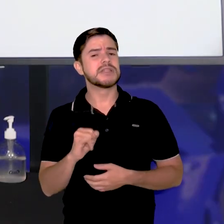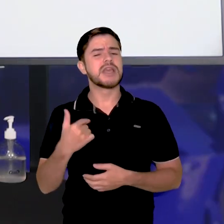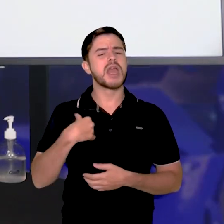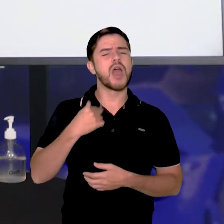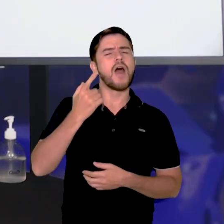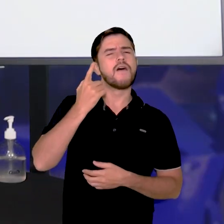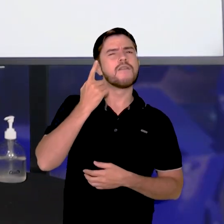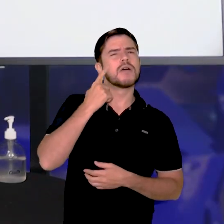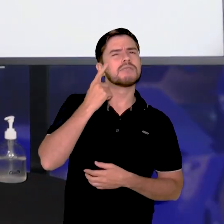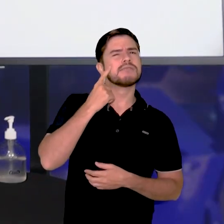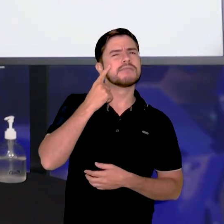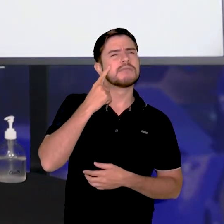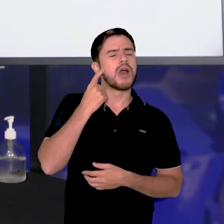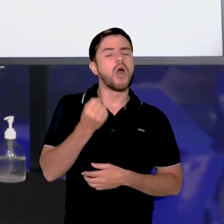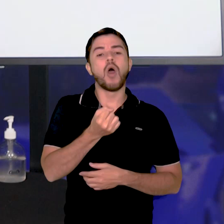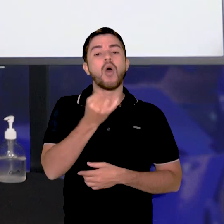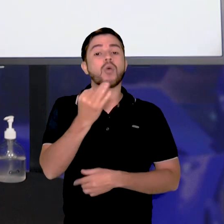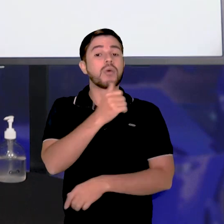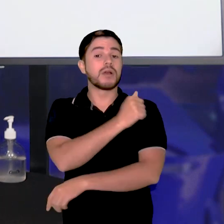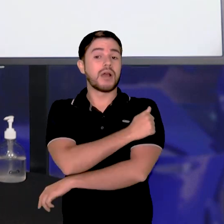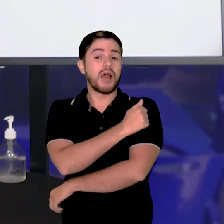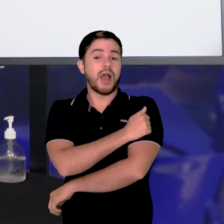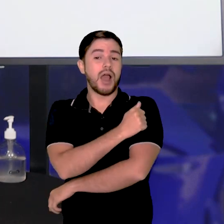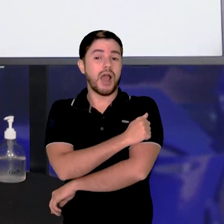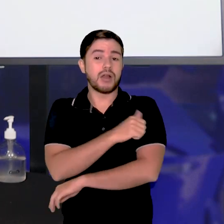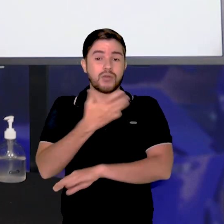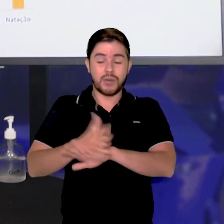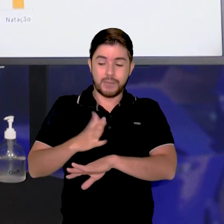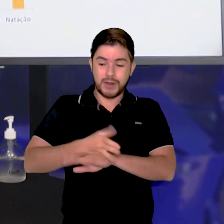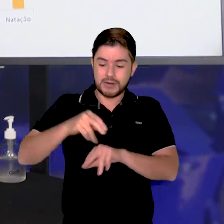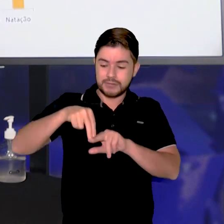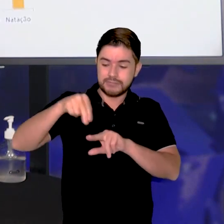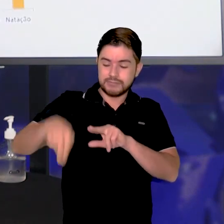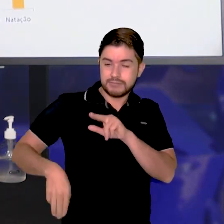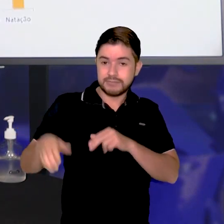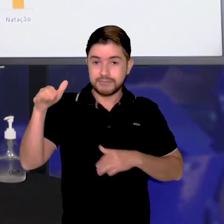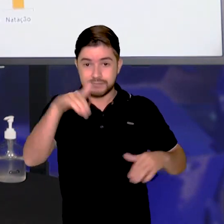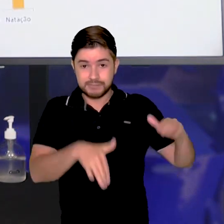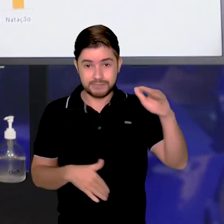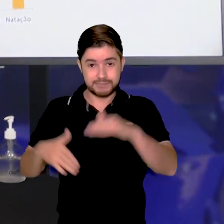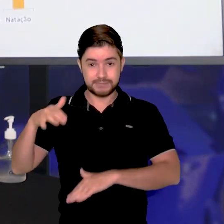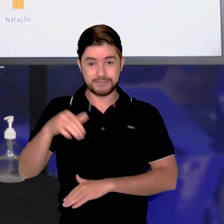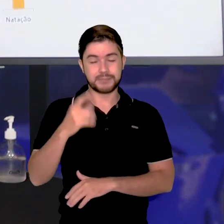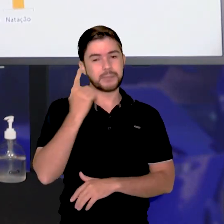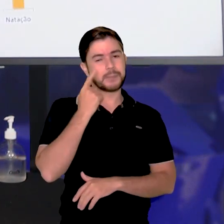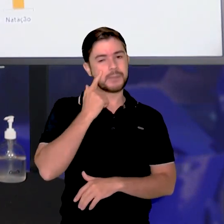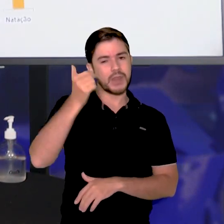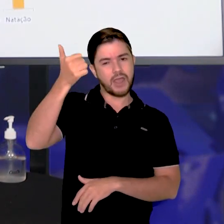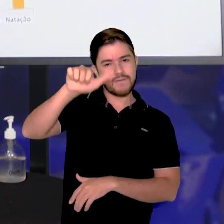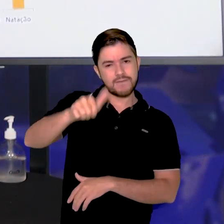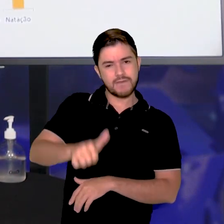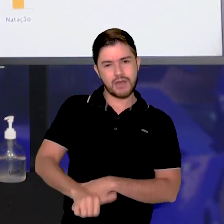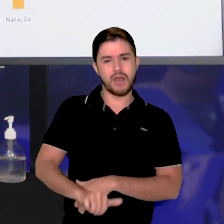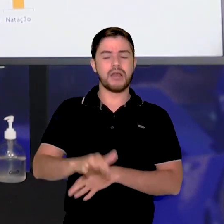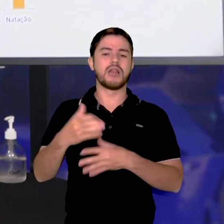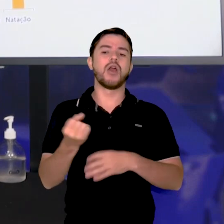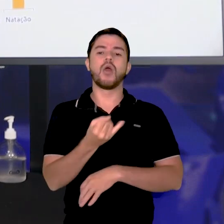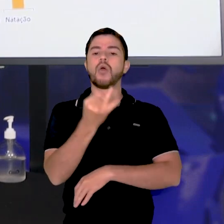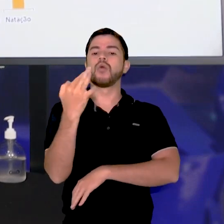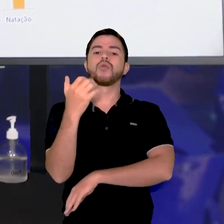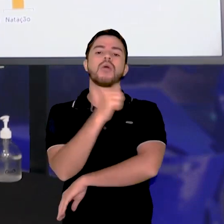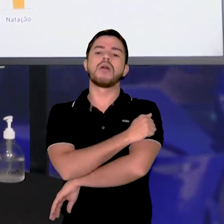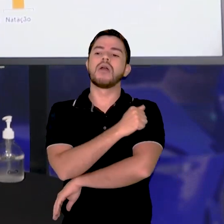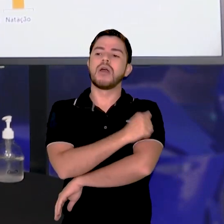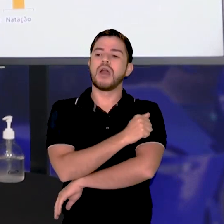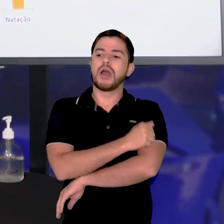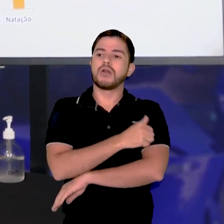quiser descobrir quantos alunos praticam natação? Vamos lá novamente analisar o gráfico? Ó, se eu analisar aqui meu gráfico, quantos alunos praticam